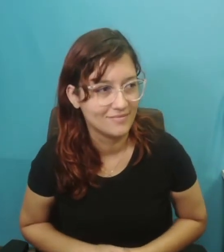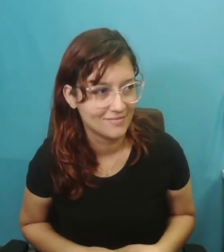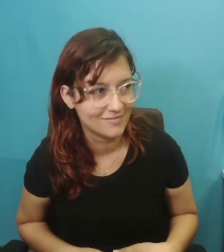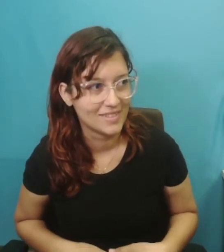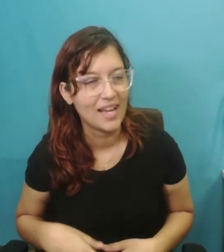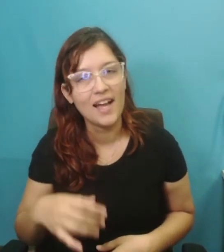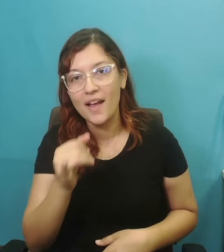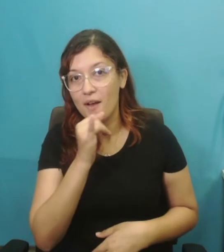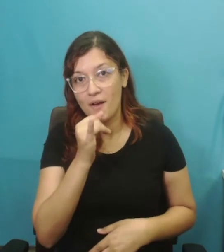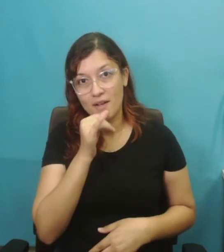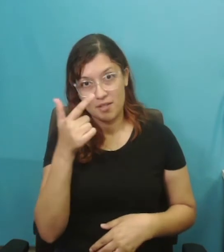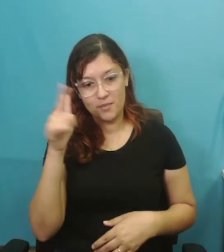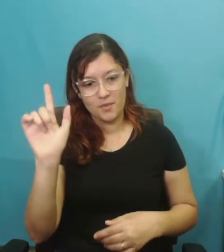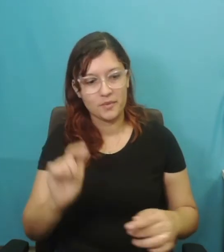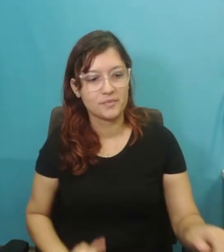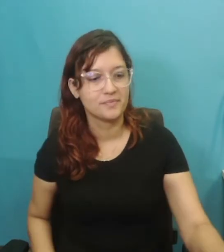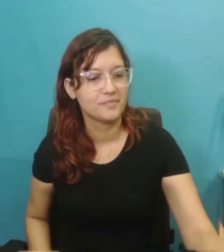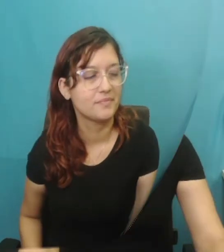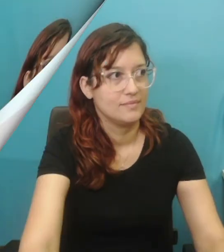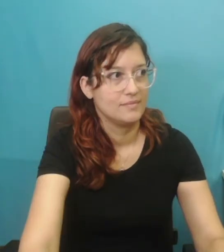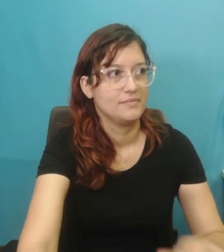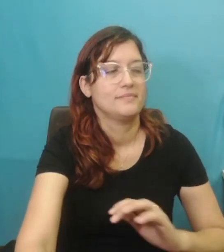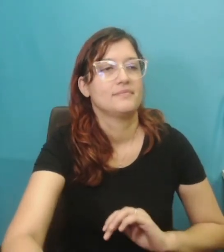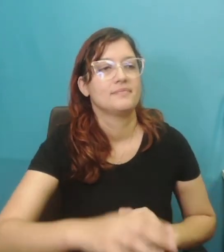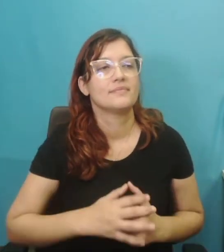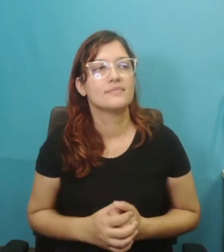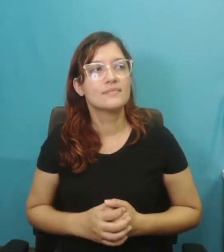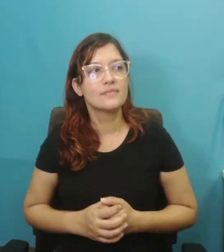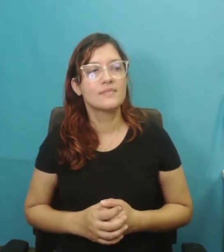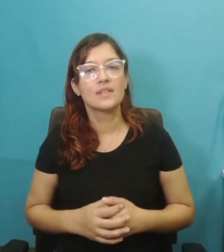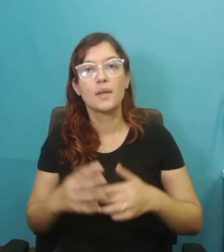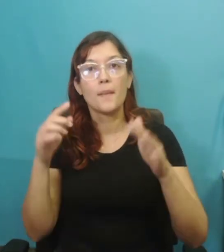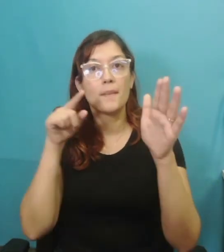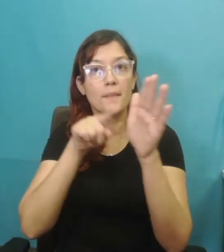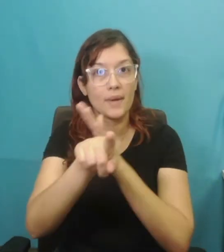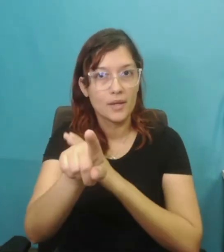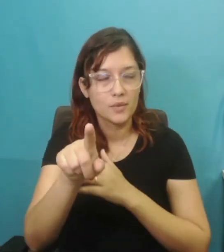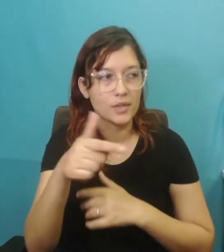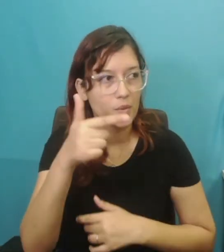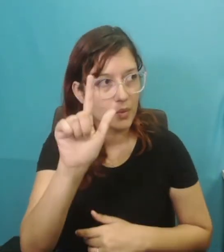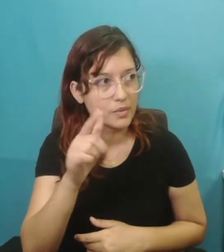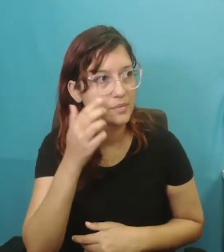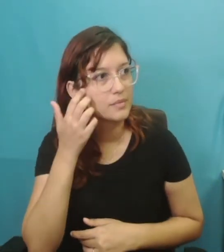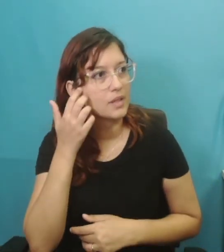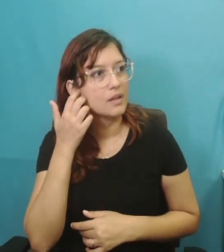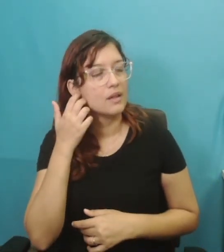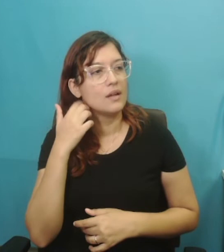teimosa e deu certo. Vamos para outro exemplo.